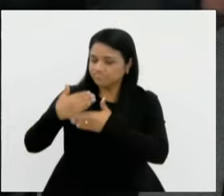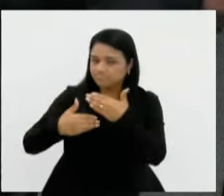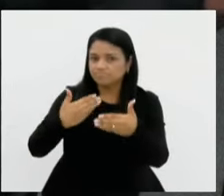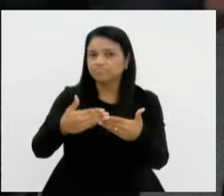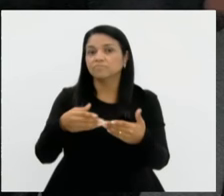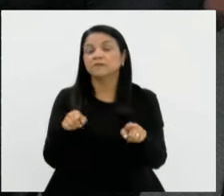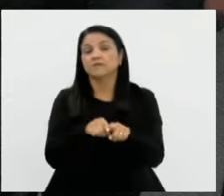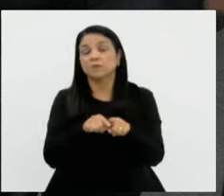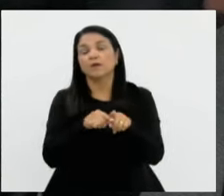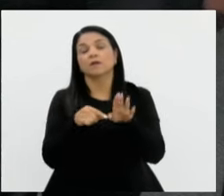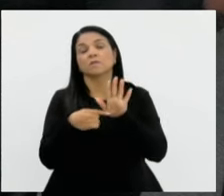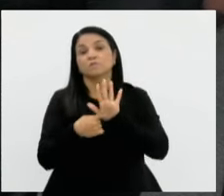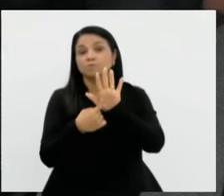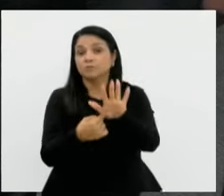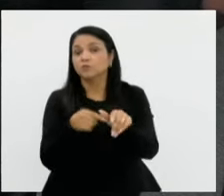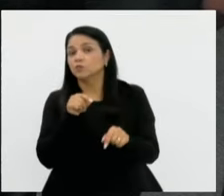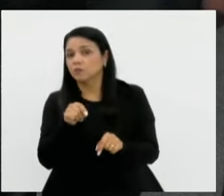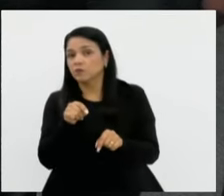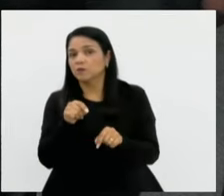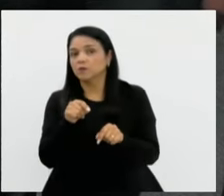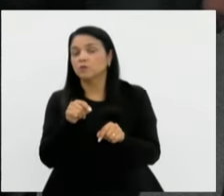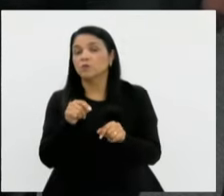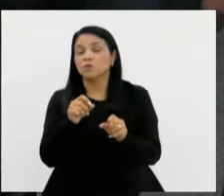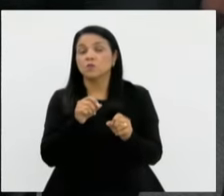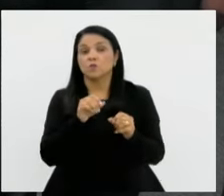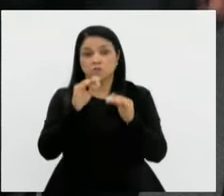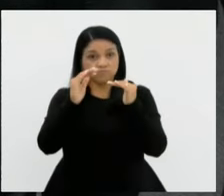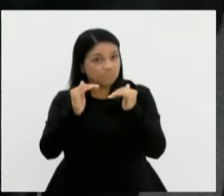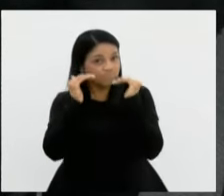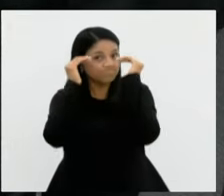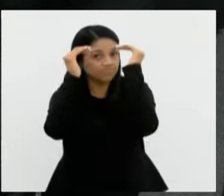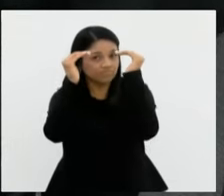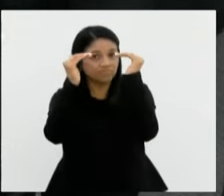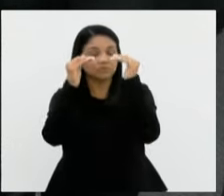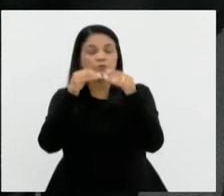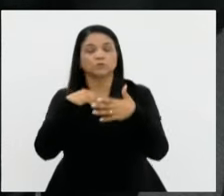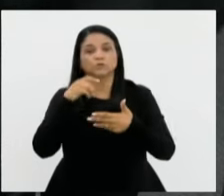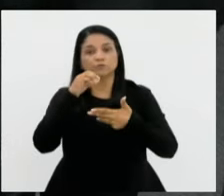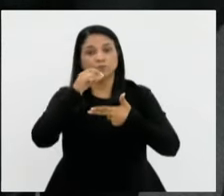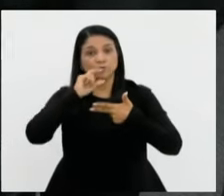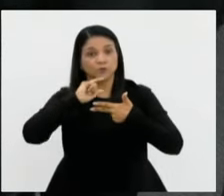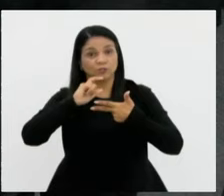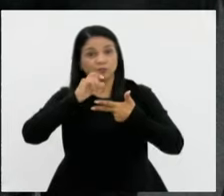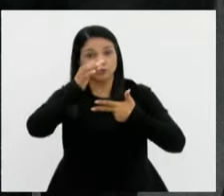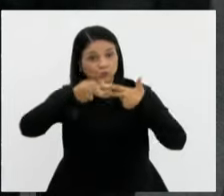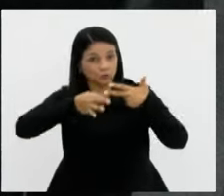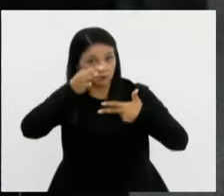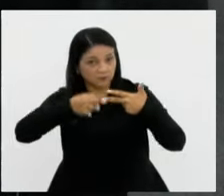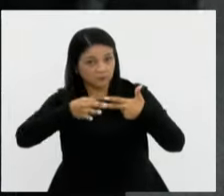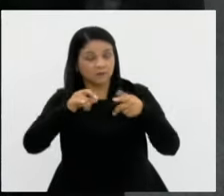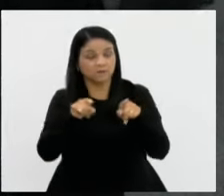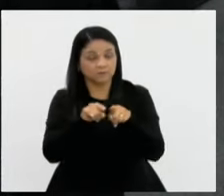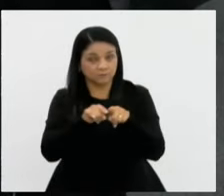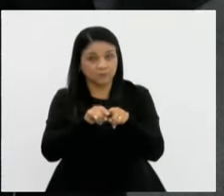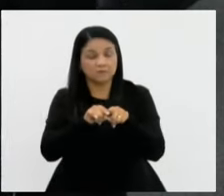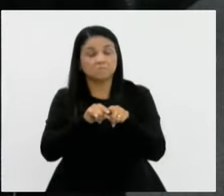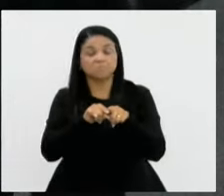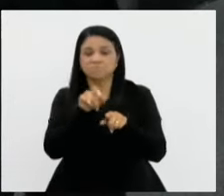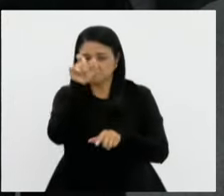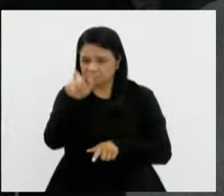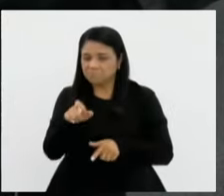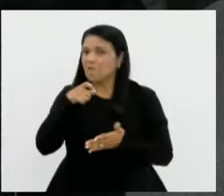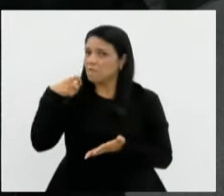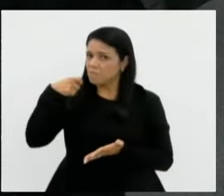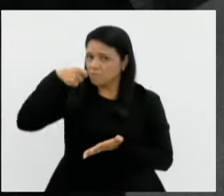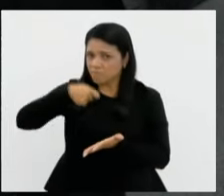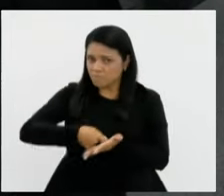destacou a autoridade do Poder Judiciário, mas Vossa Excelência foi muito firme e corajoso em afirmar que quem